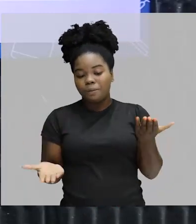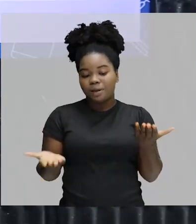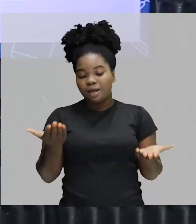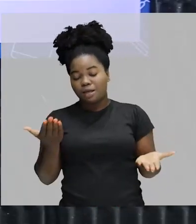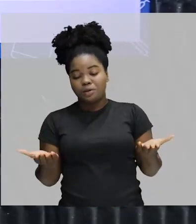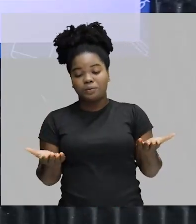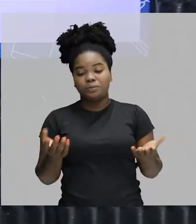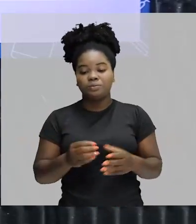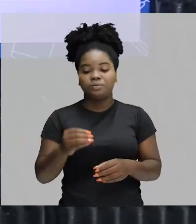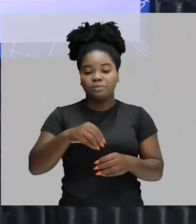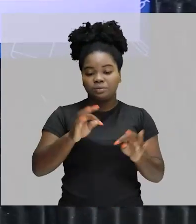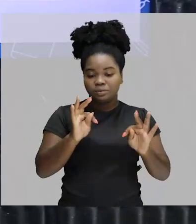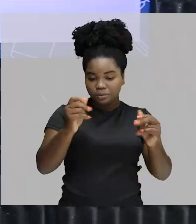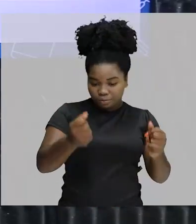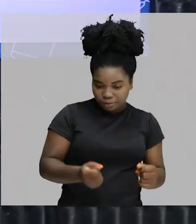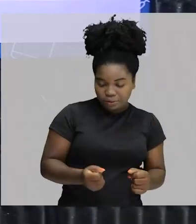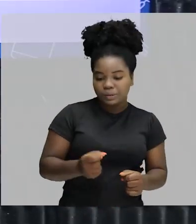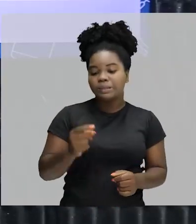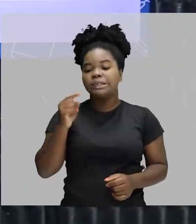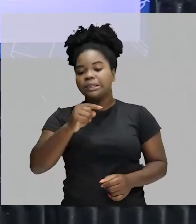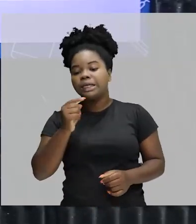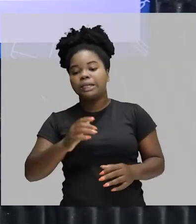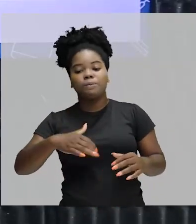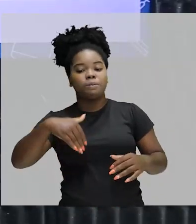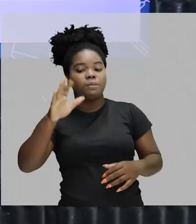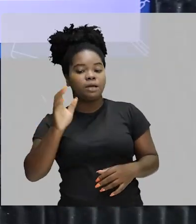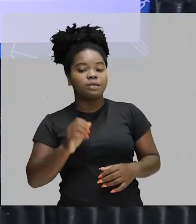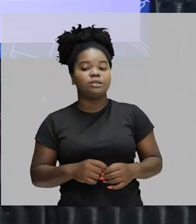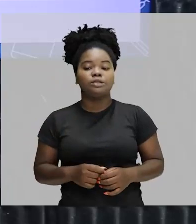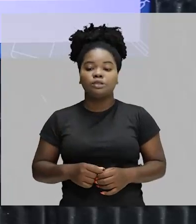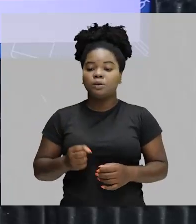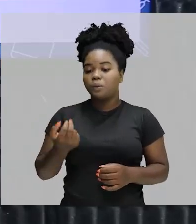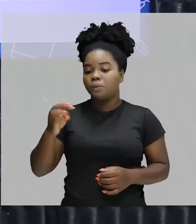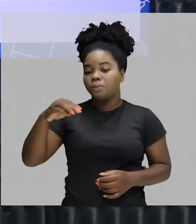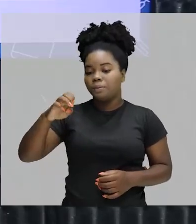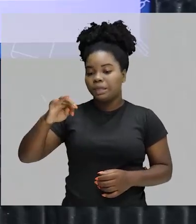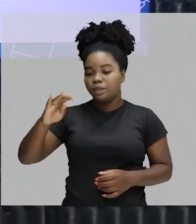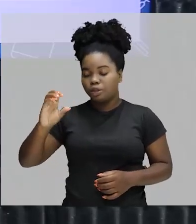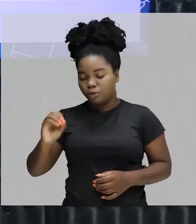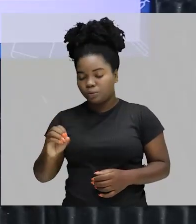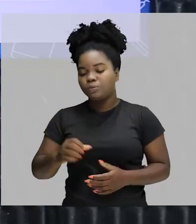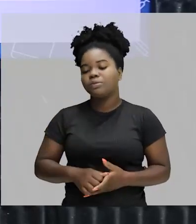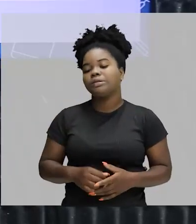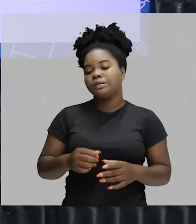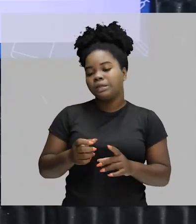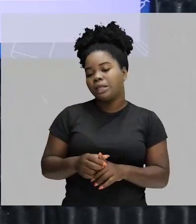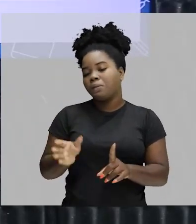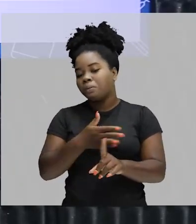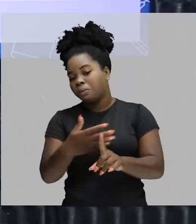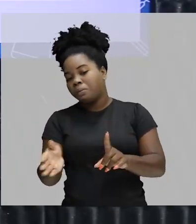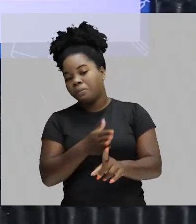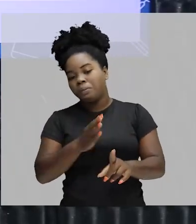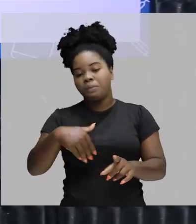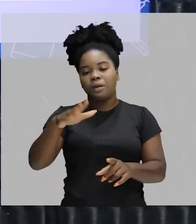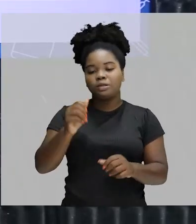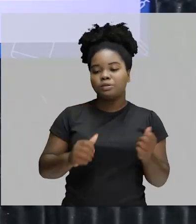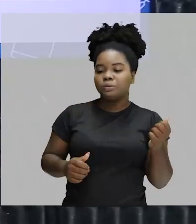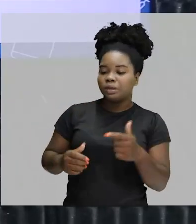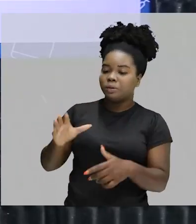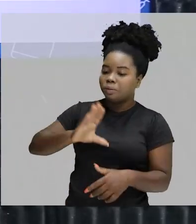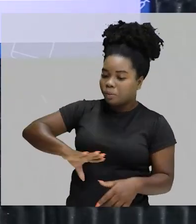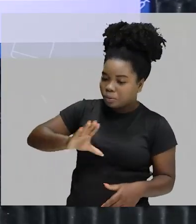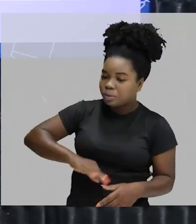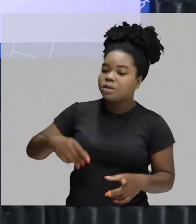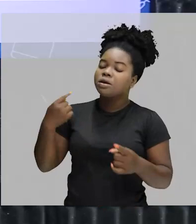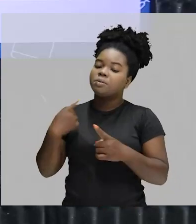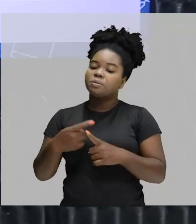de todos, ele é o mais ou ele é o menos. E aí ele diz que tem apanhado mais do que a língua portuguesa.